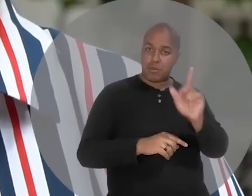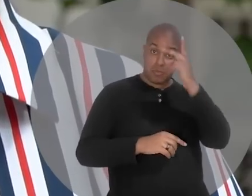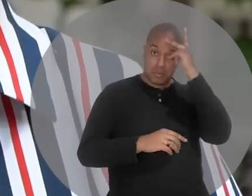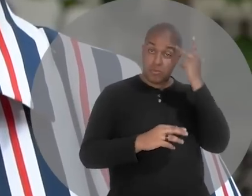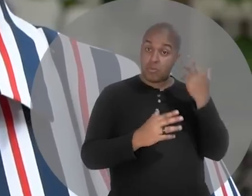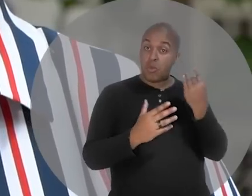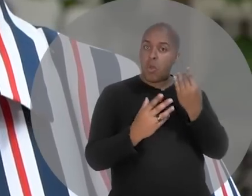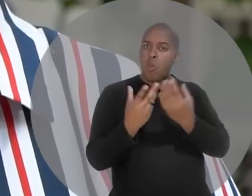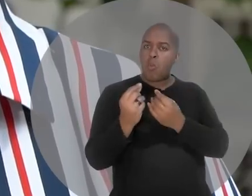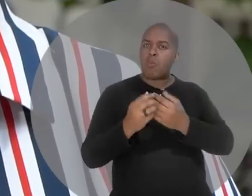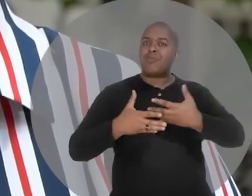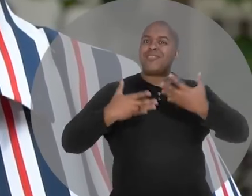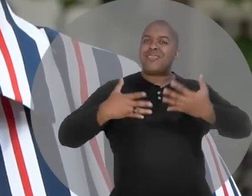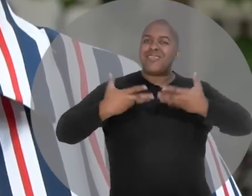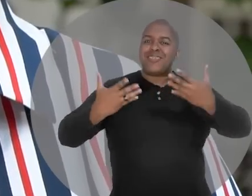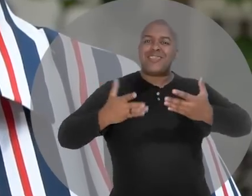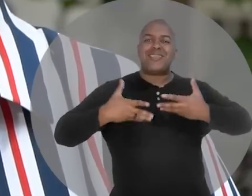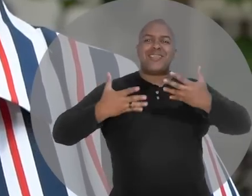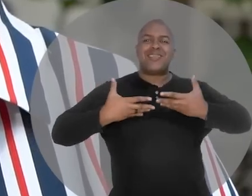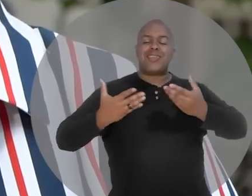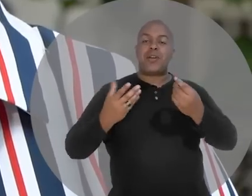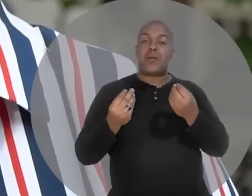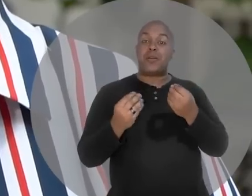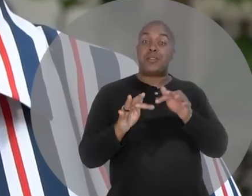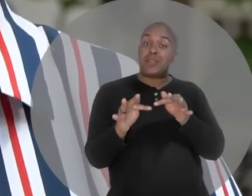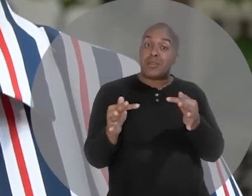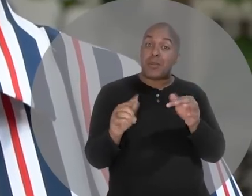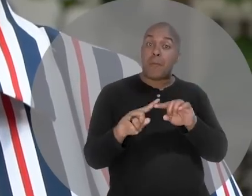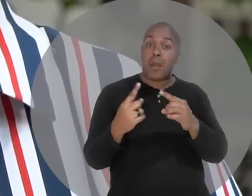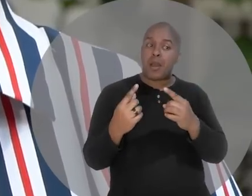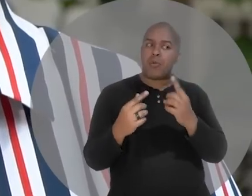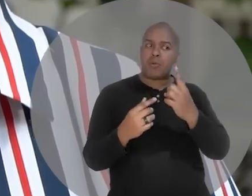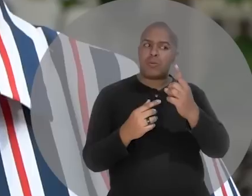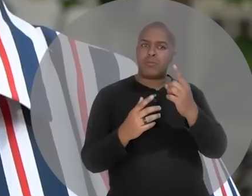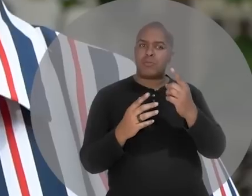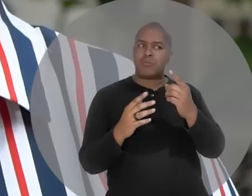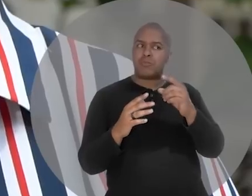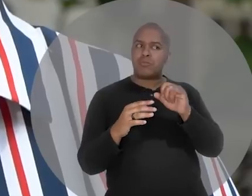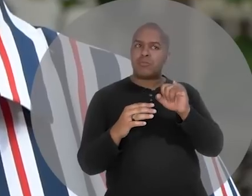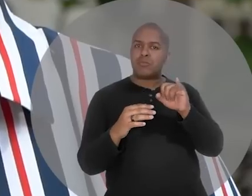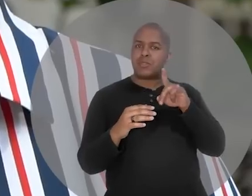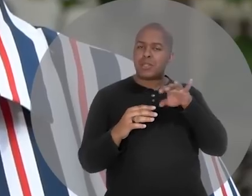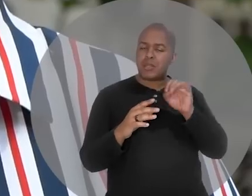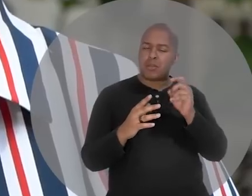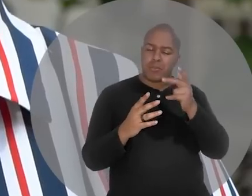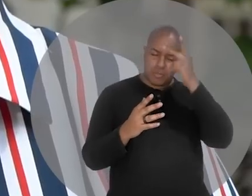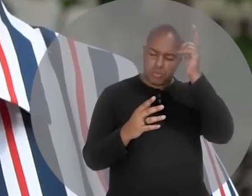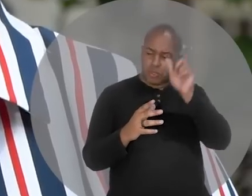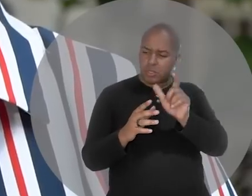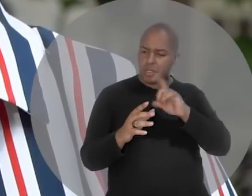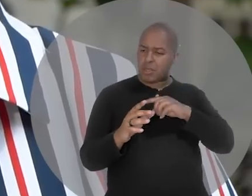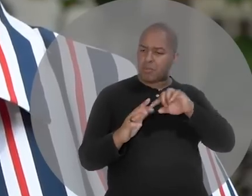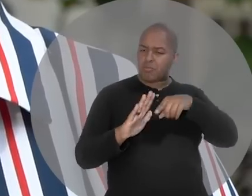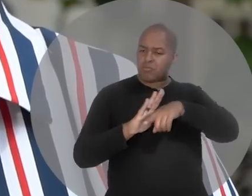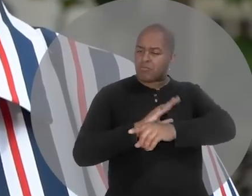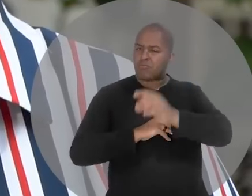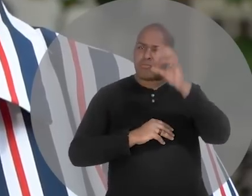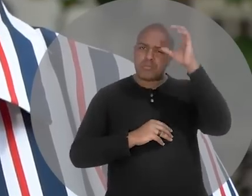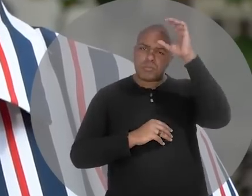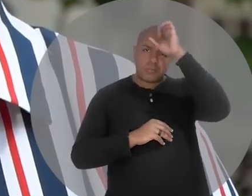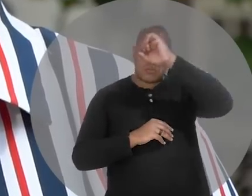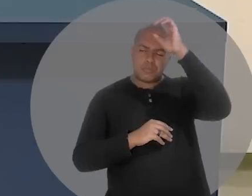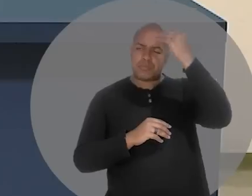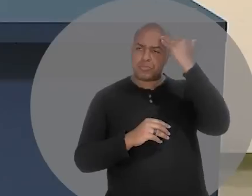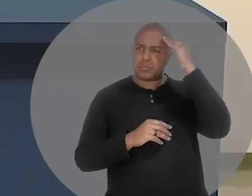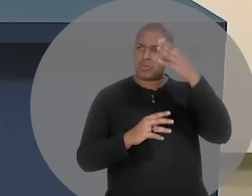pessoa extremamente alegre, extremamente simples, mas uma sumidade. Uma pessoa que tinha profundo conhecimento da